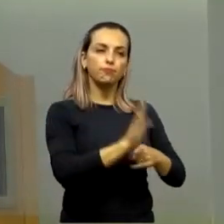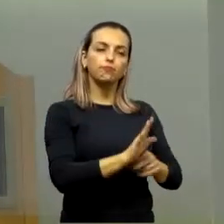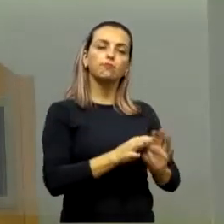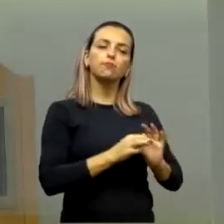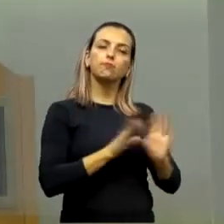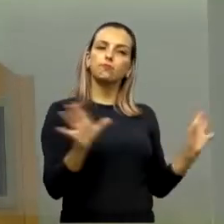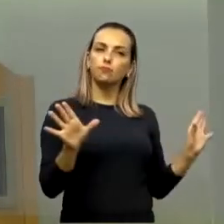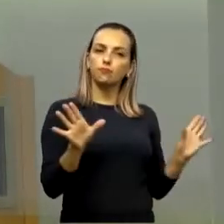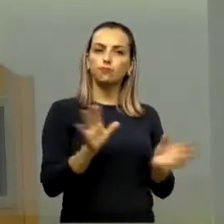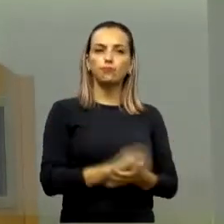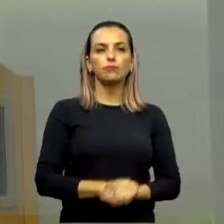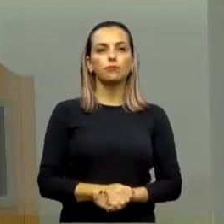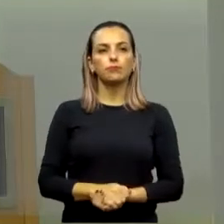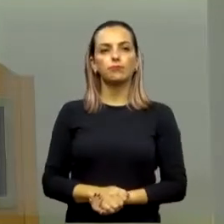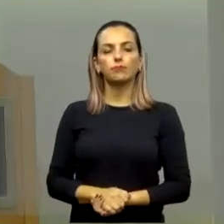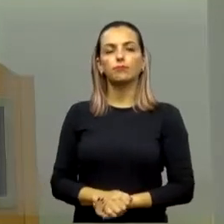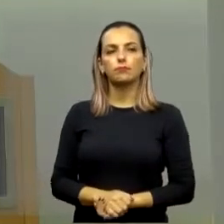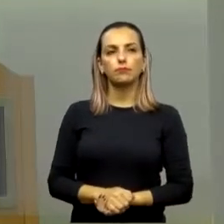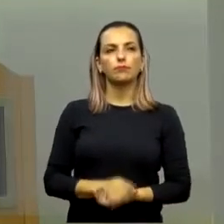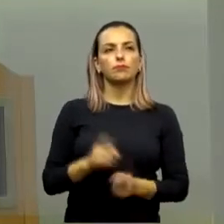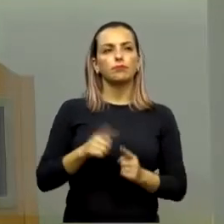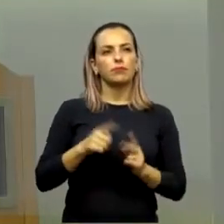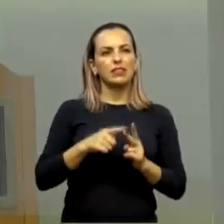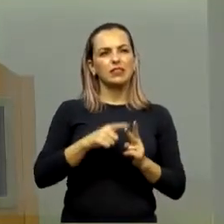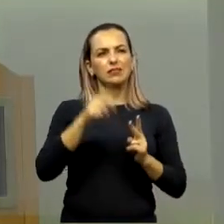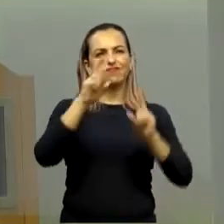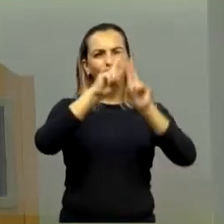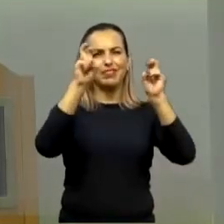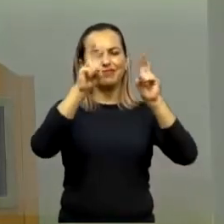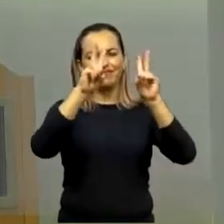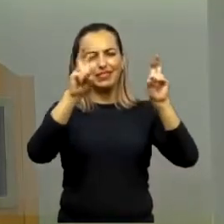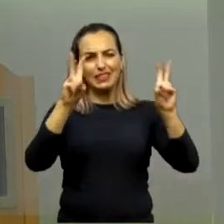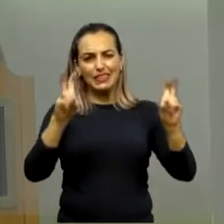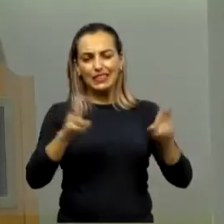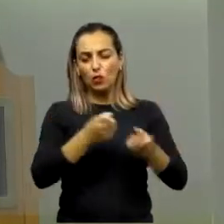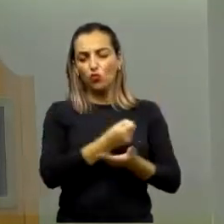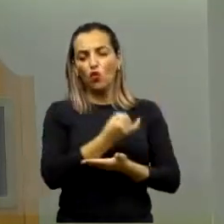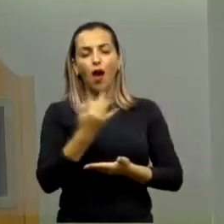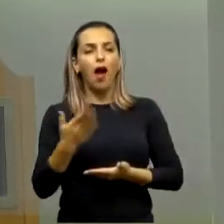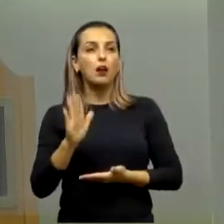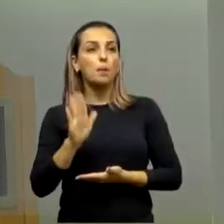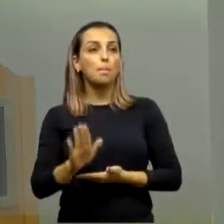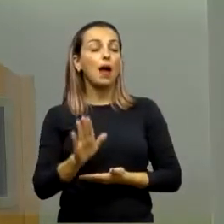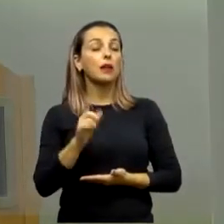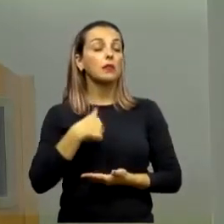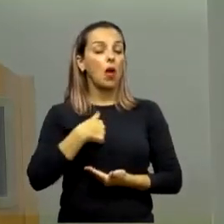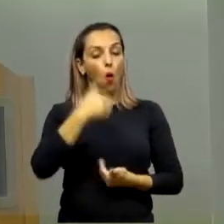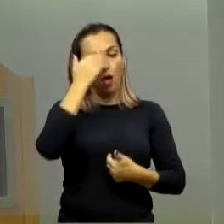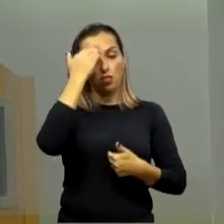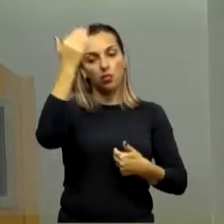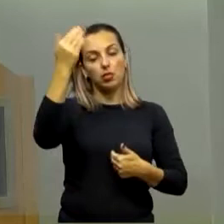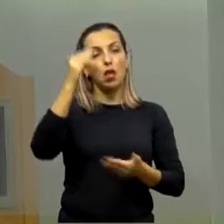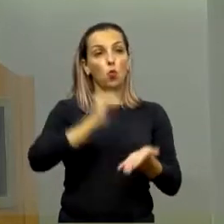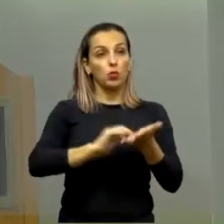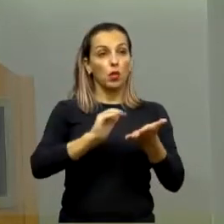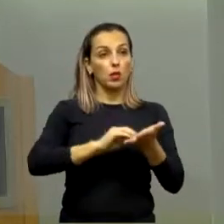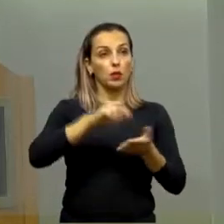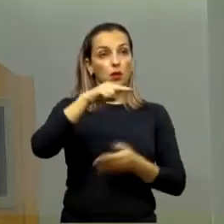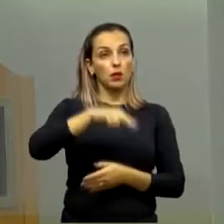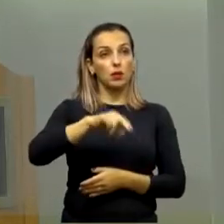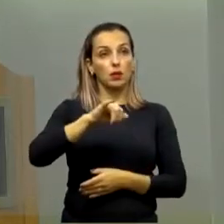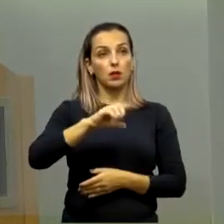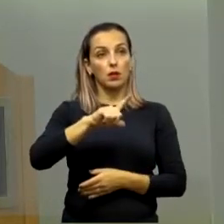à tua disposição segunda tem um monte de assunto para colocar aqui hoje presente Um deles é que eu queria muito agradecer ao Nilson Carneiro